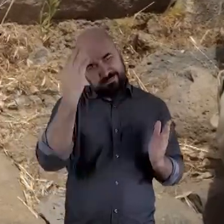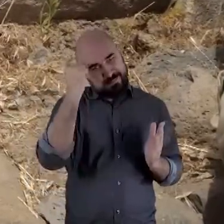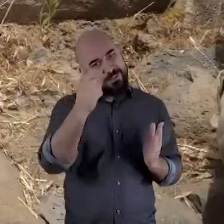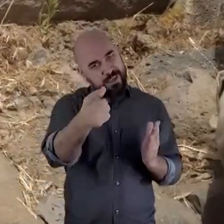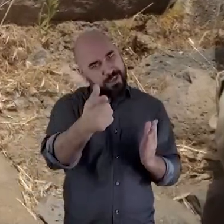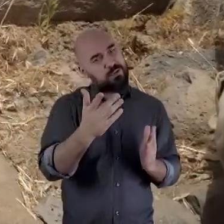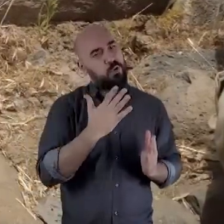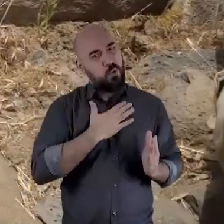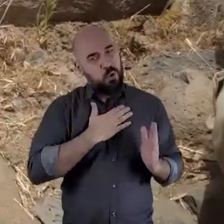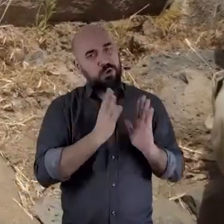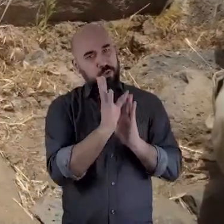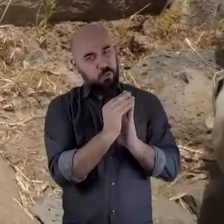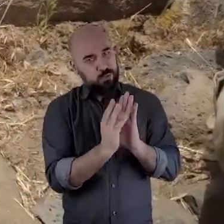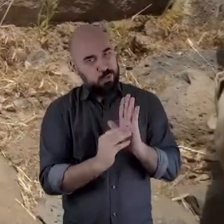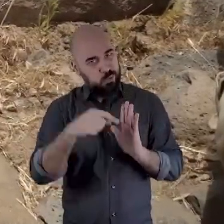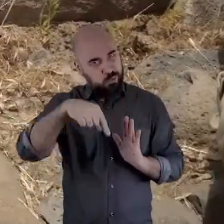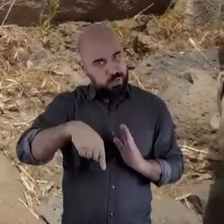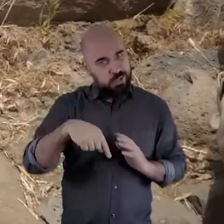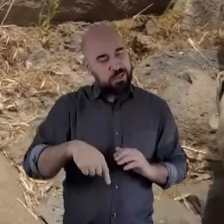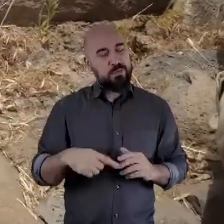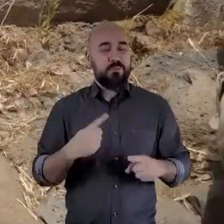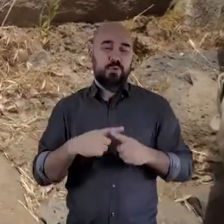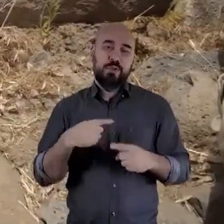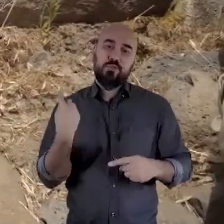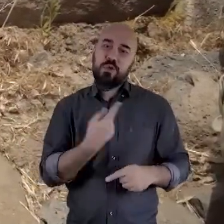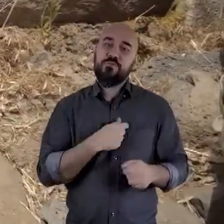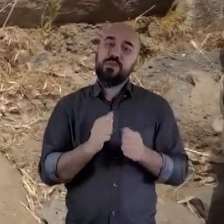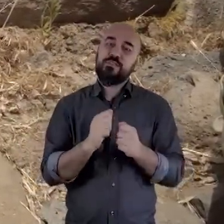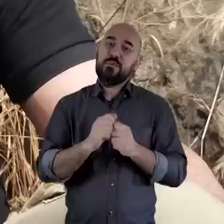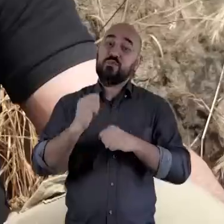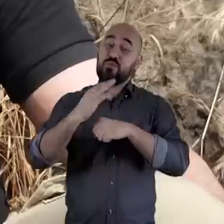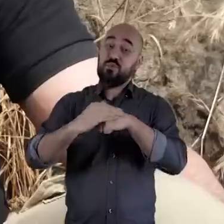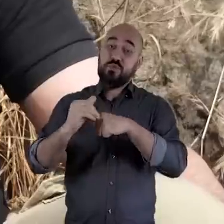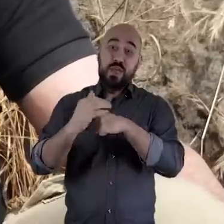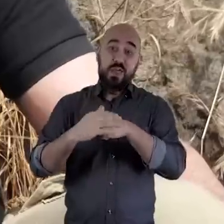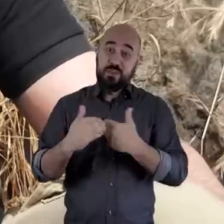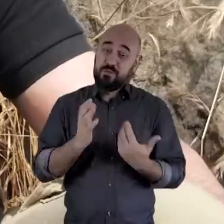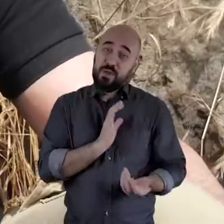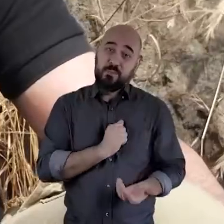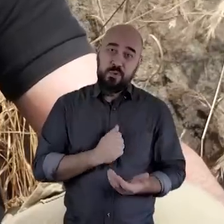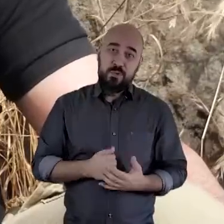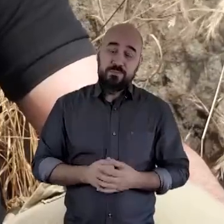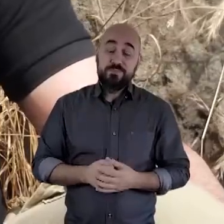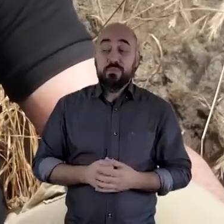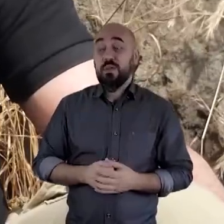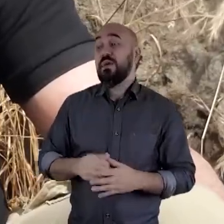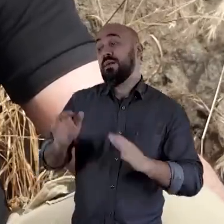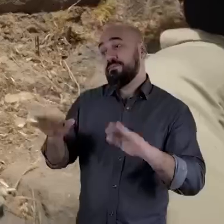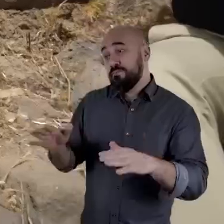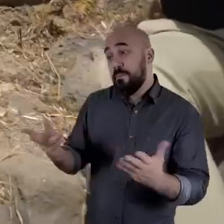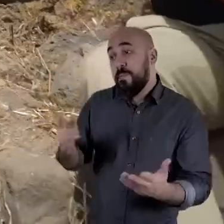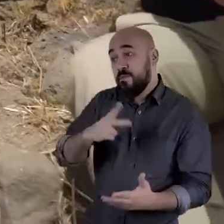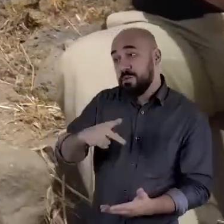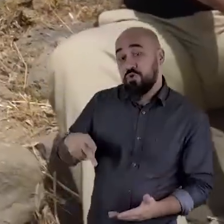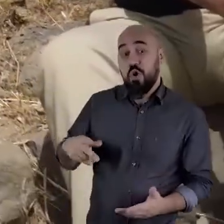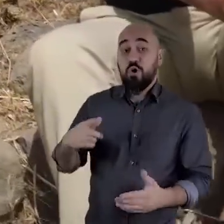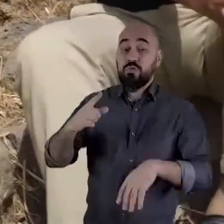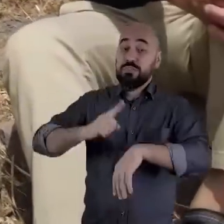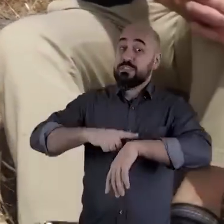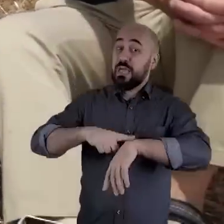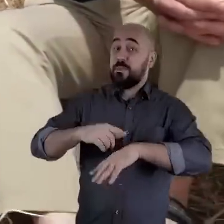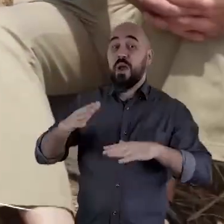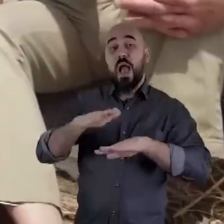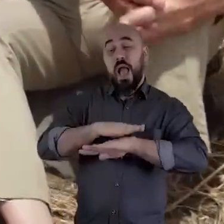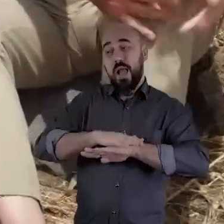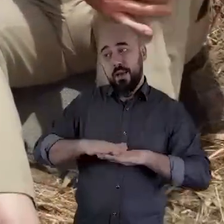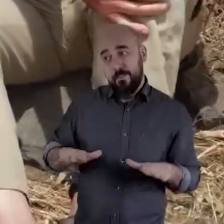sendo feito com muito amor e muito carinho para você. Agora, professor, o nosso tempo hoje está ficando por aqui, mas eu vou lhe fazer um